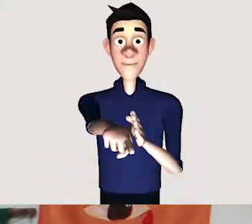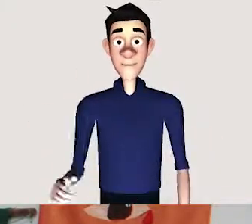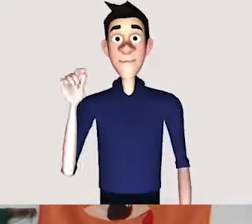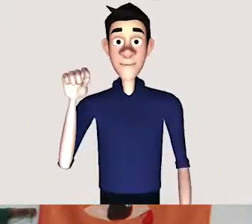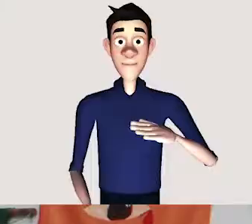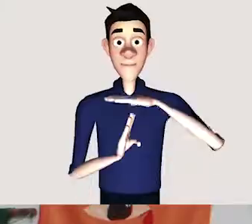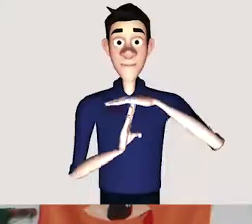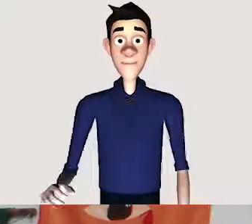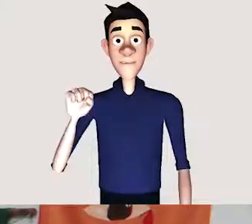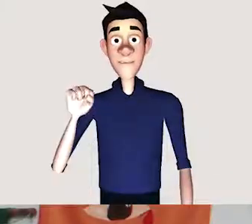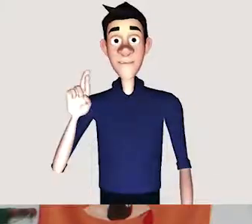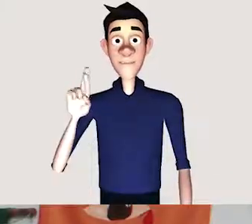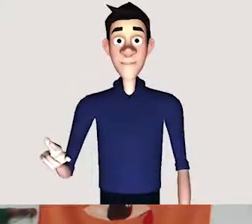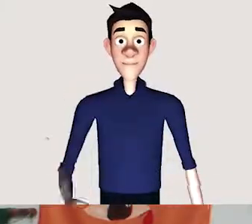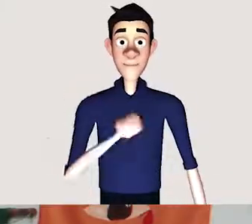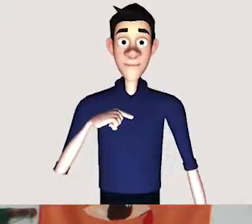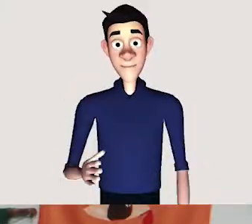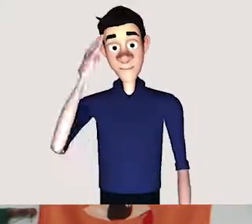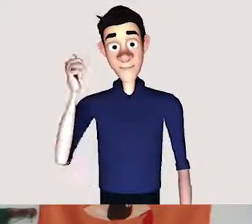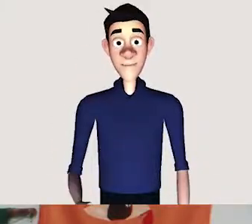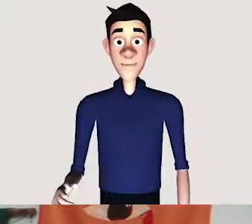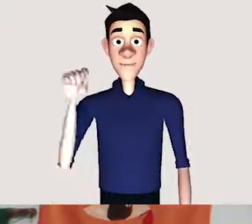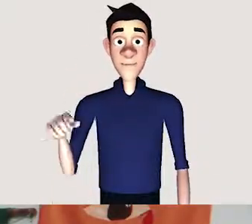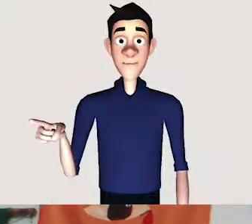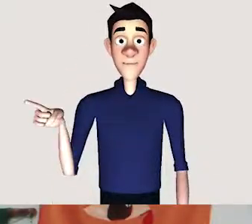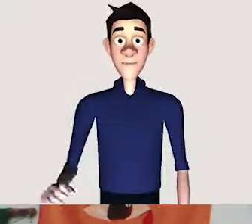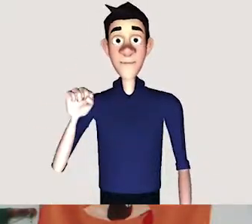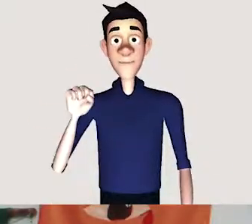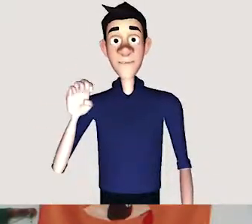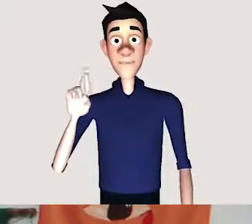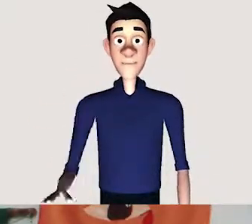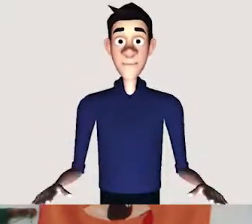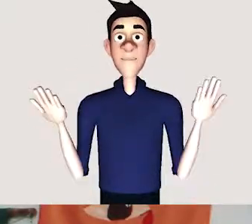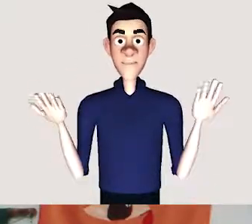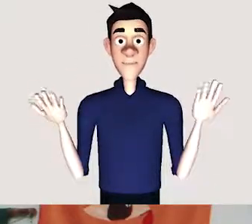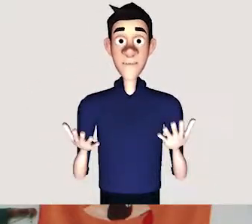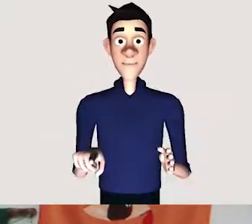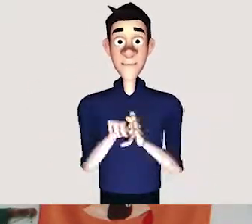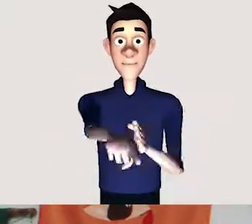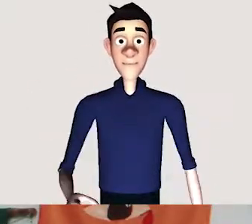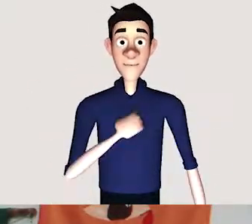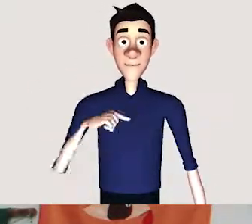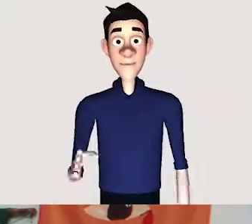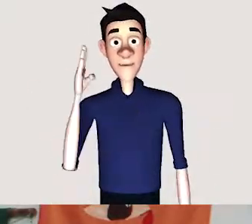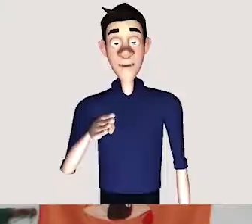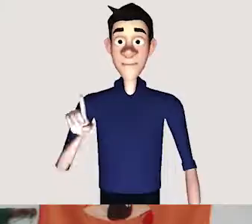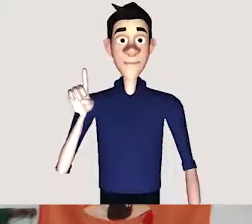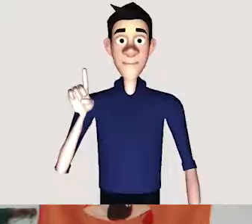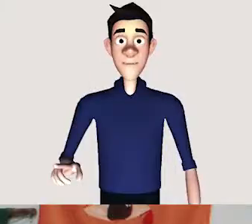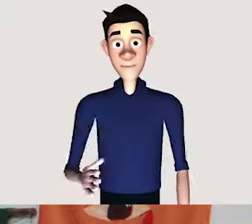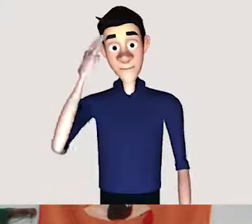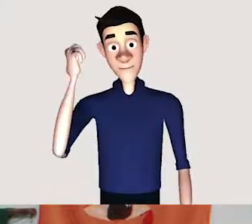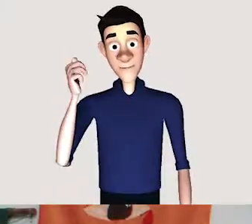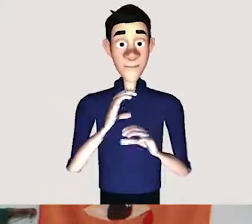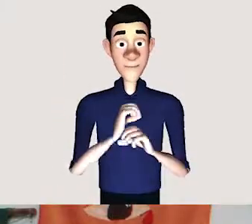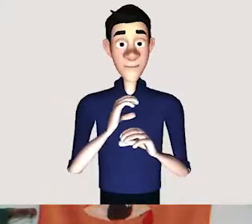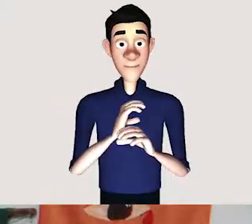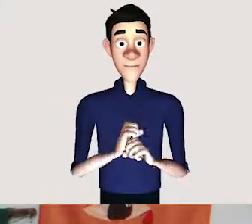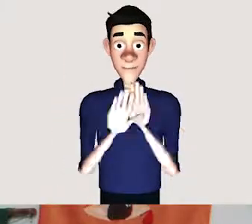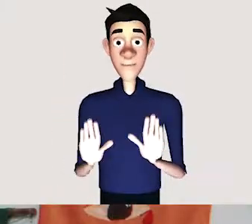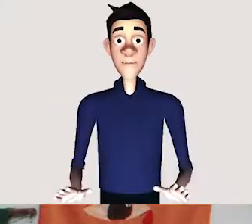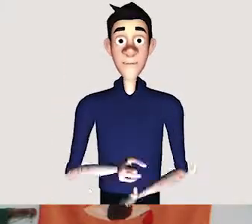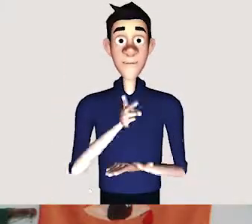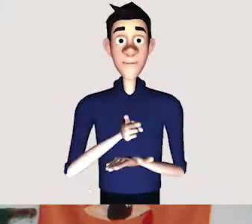me perguntam, eu já não sei mais. Assim, da mesma forma, ocorre com o museu. Portanto,